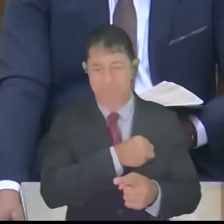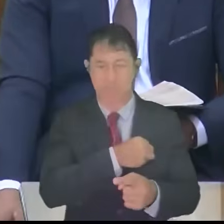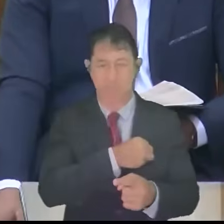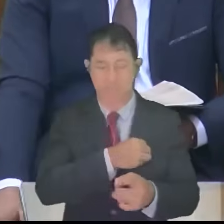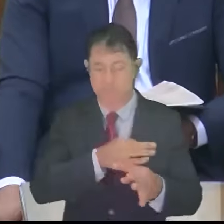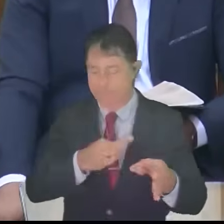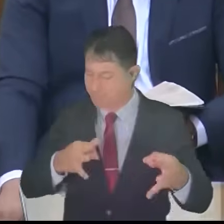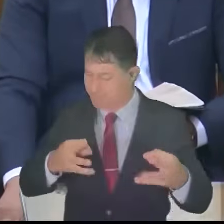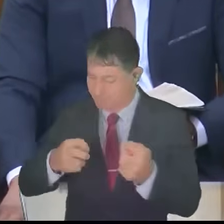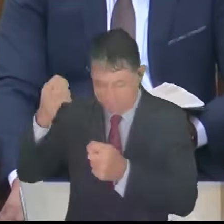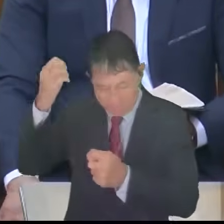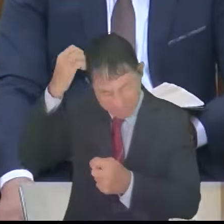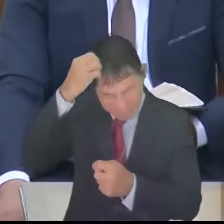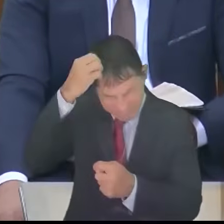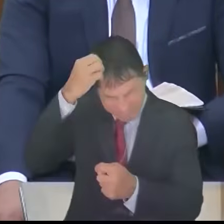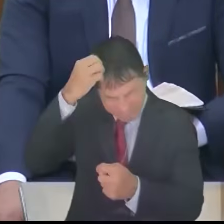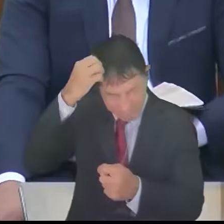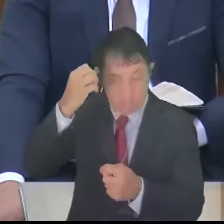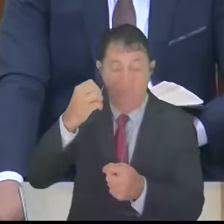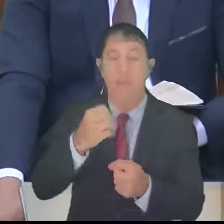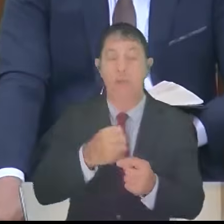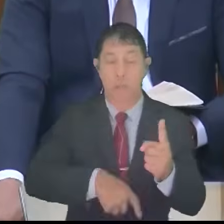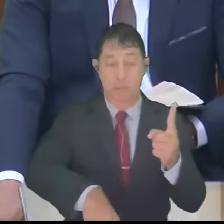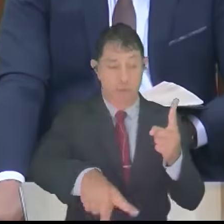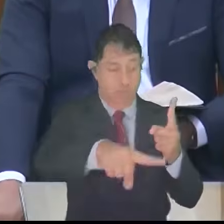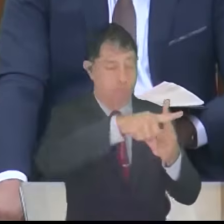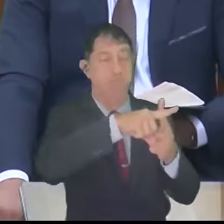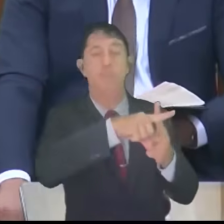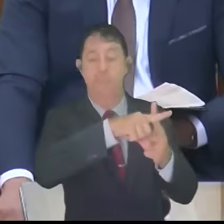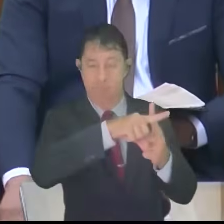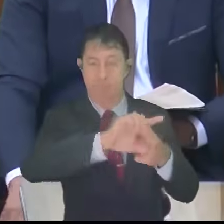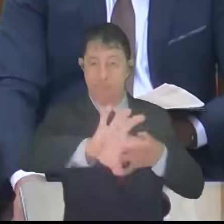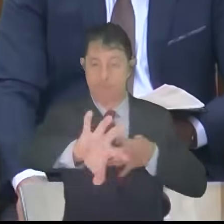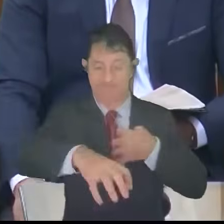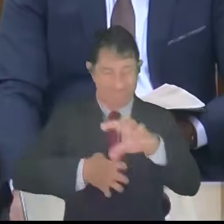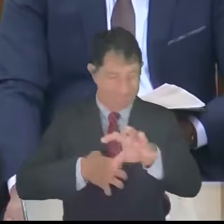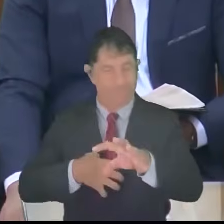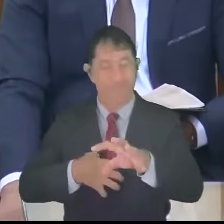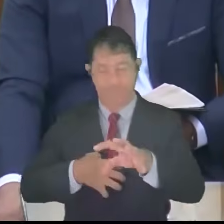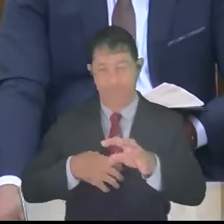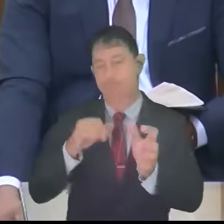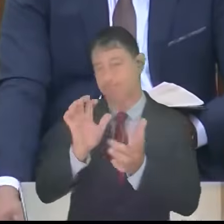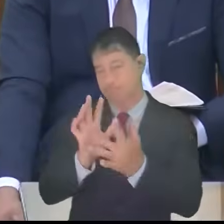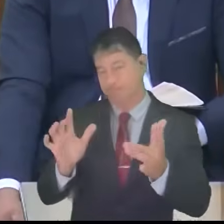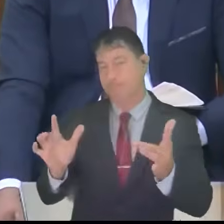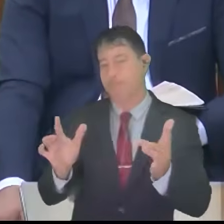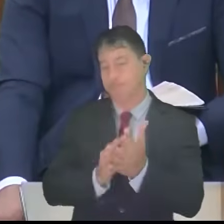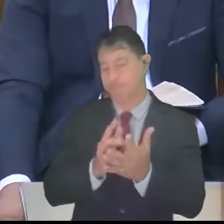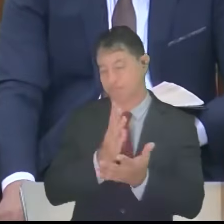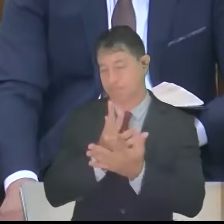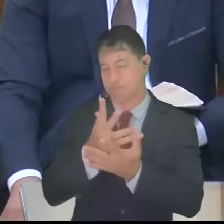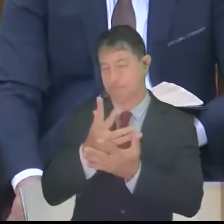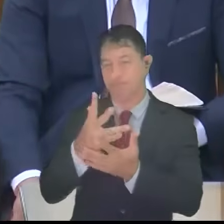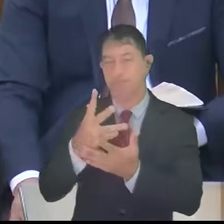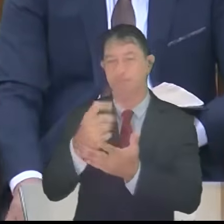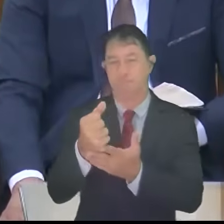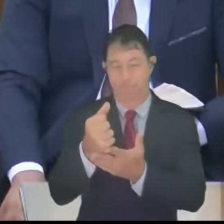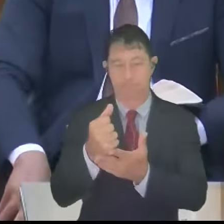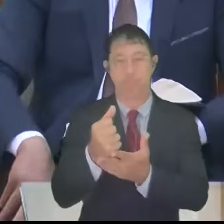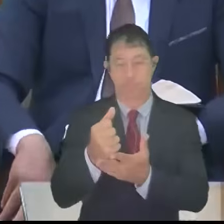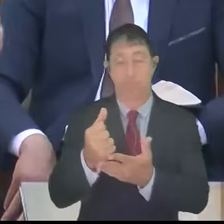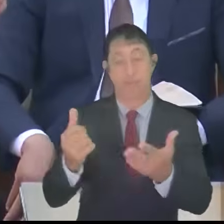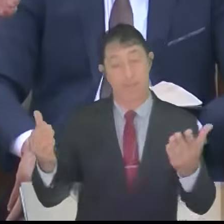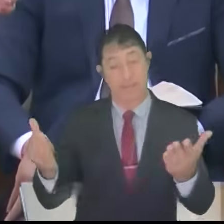suas culpas foram pagas na cruz do Calvário por nosso Senhor e Salvador Jesus Cristo. E Ele agora